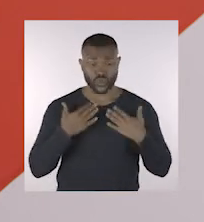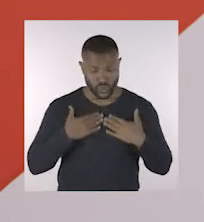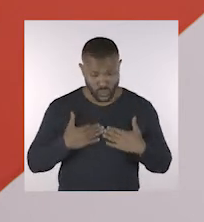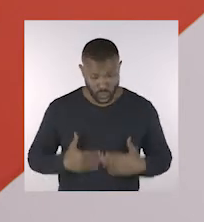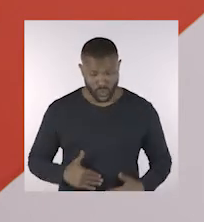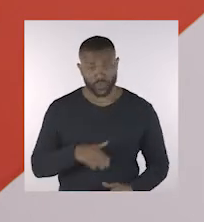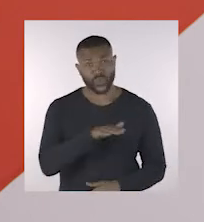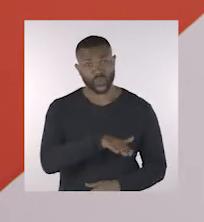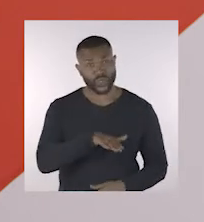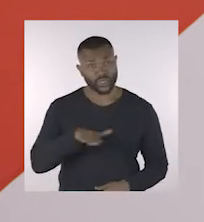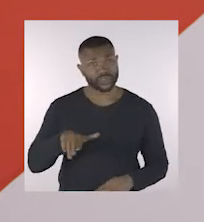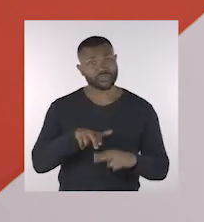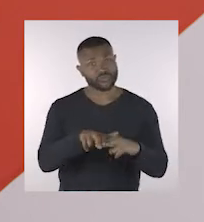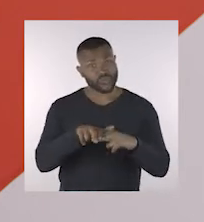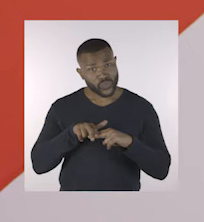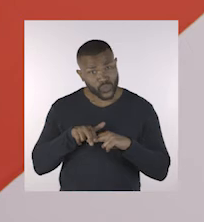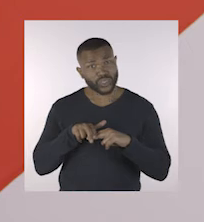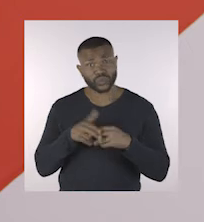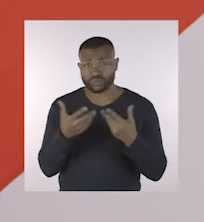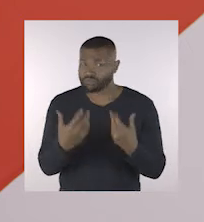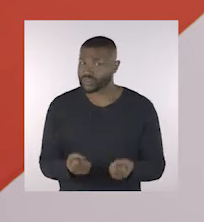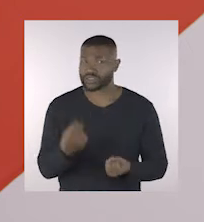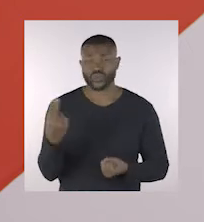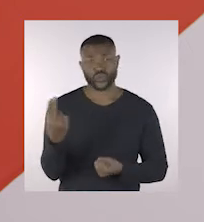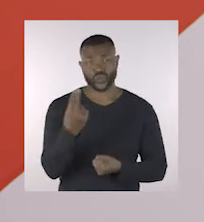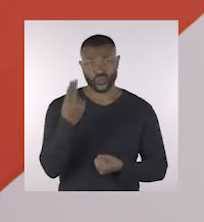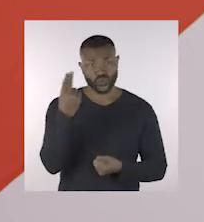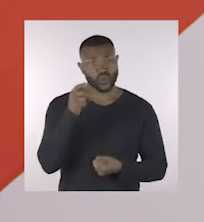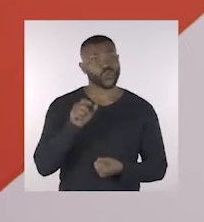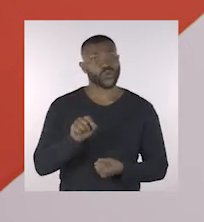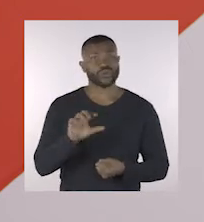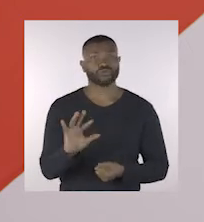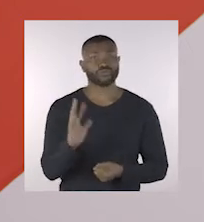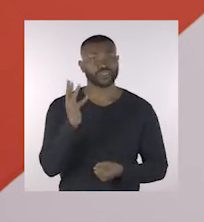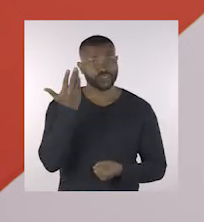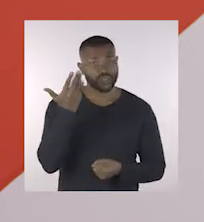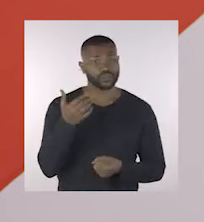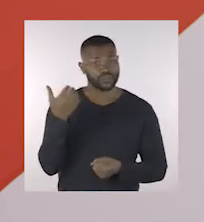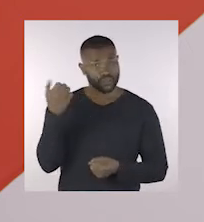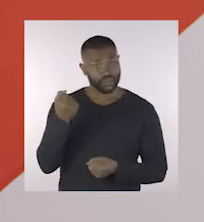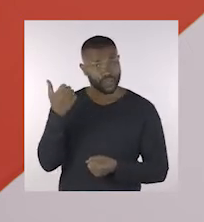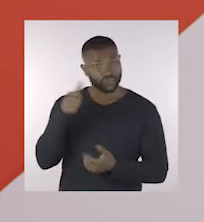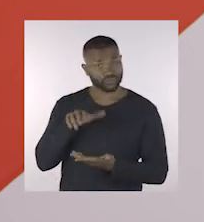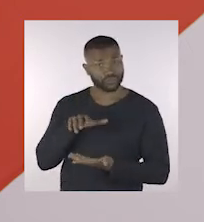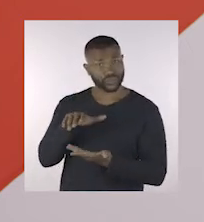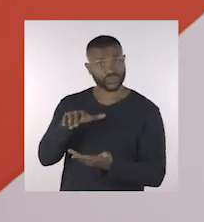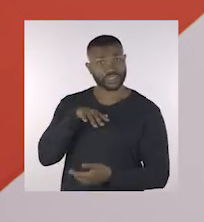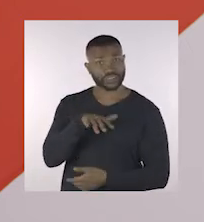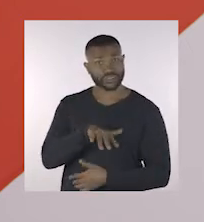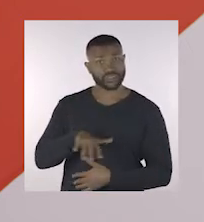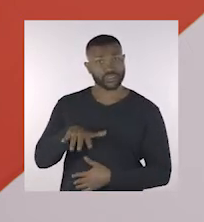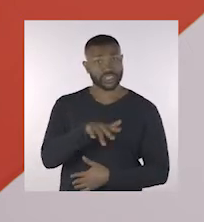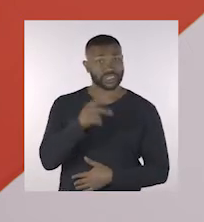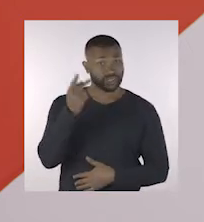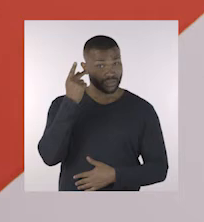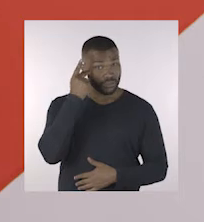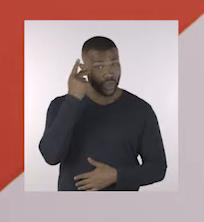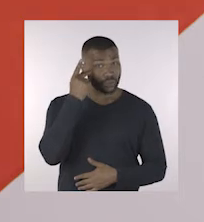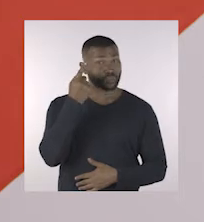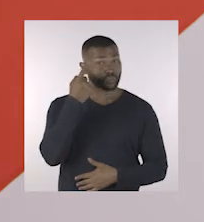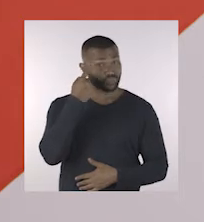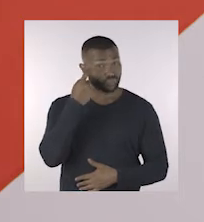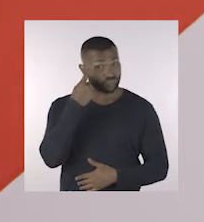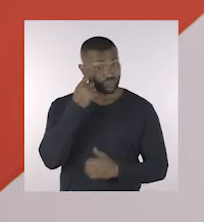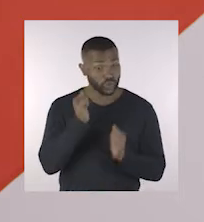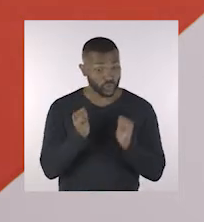da do corpo da criança por isso que é inaceitável o que fizeram com o Leve Leite aqui na cidade de São